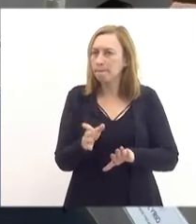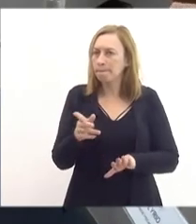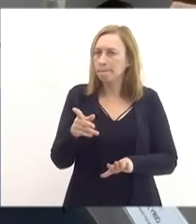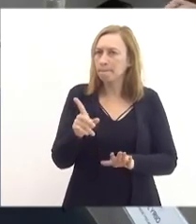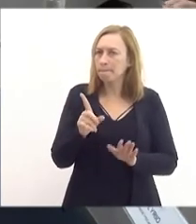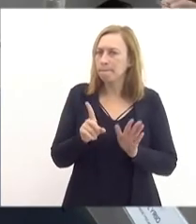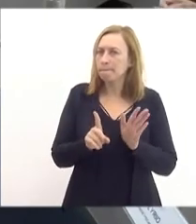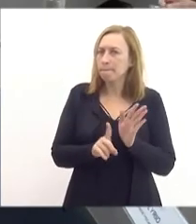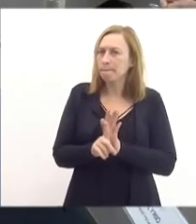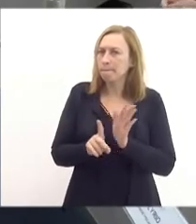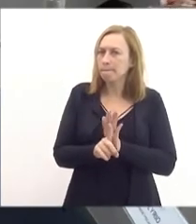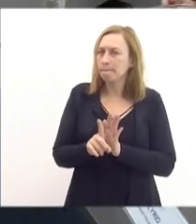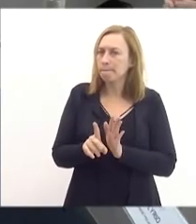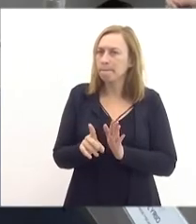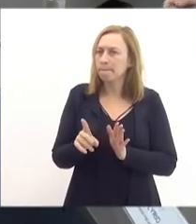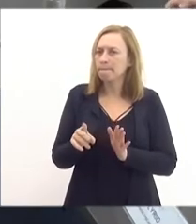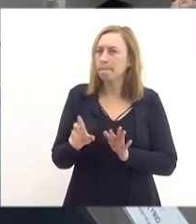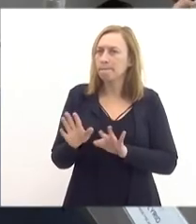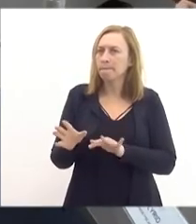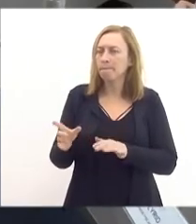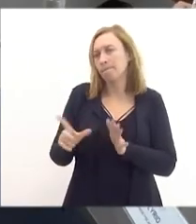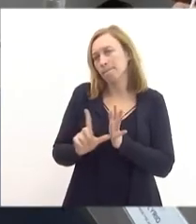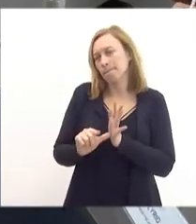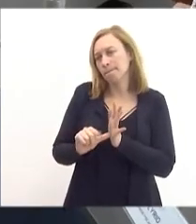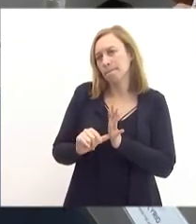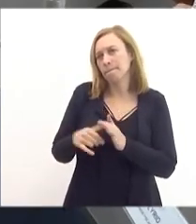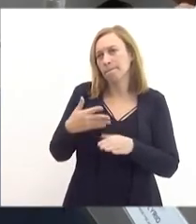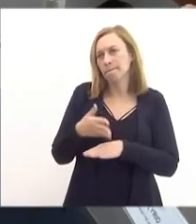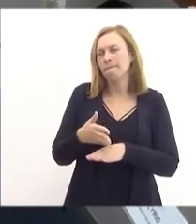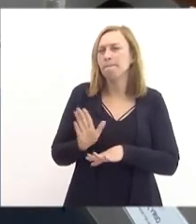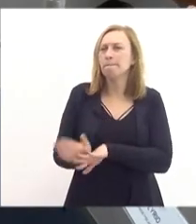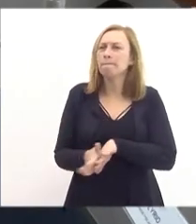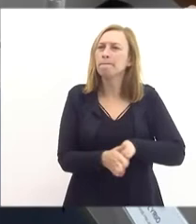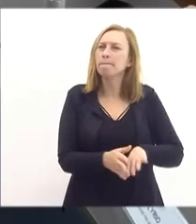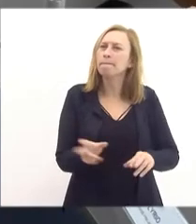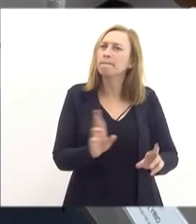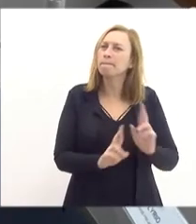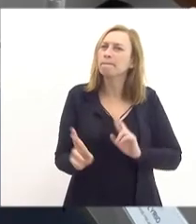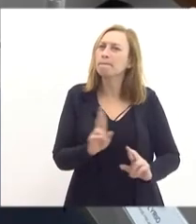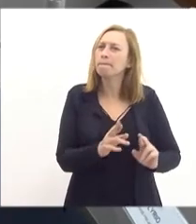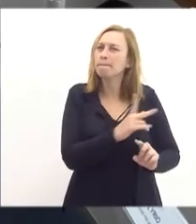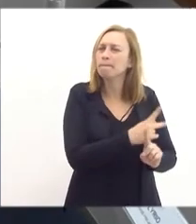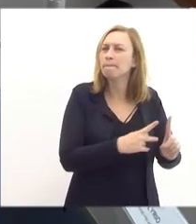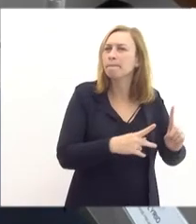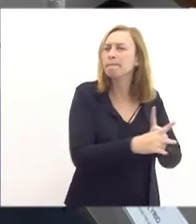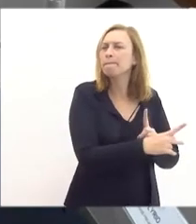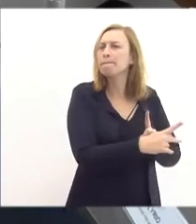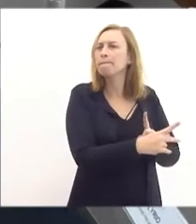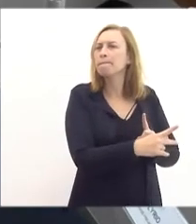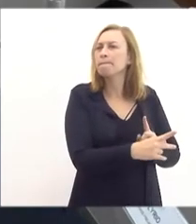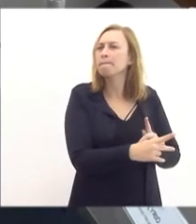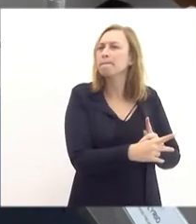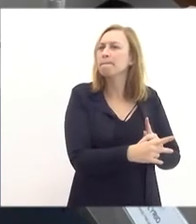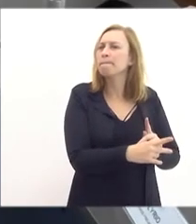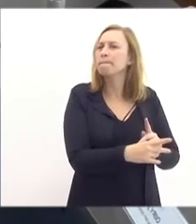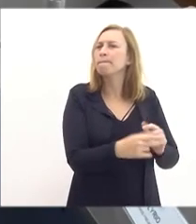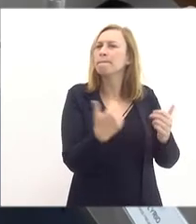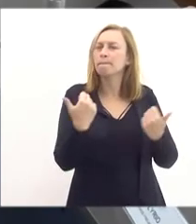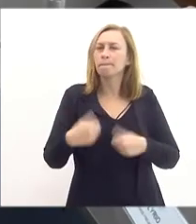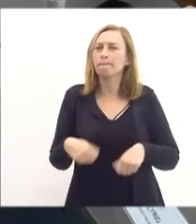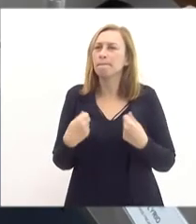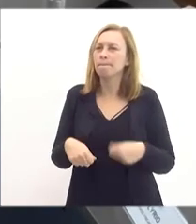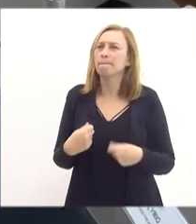gente chegou atrasado, pegou meio o bonde andando. Em relação à questão do Rio Previdência, não seria necessário, se